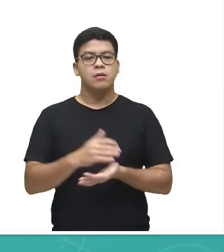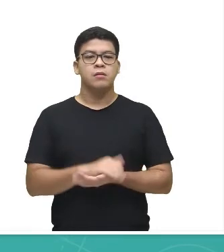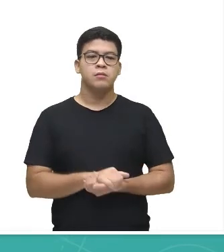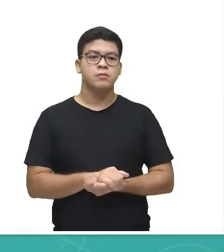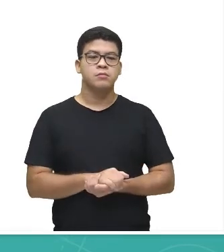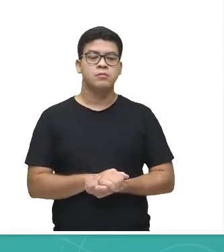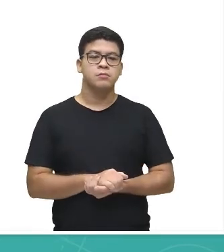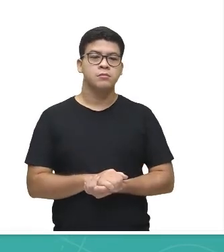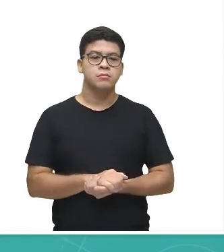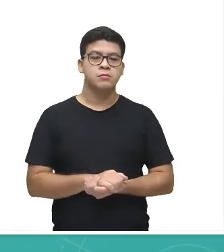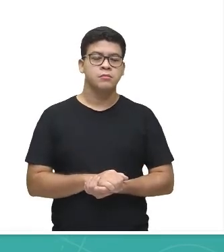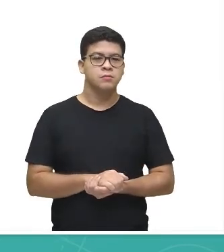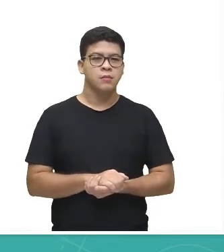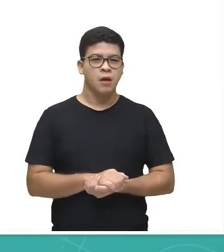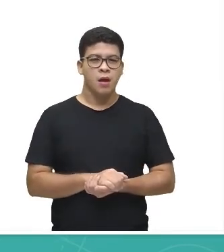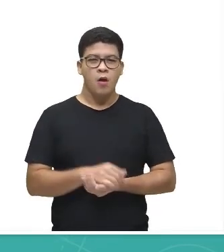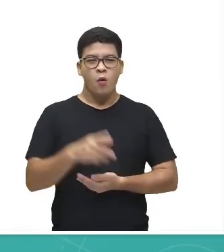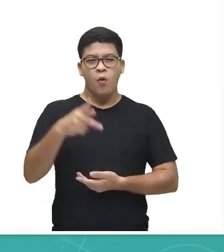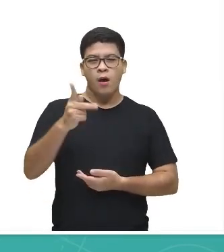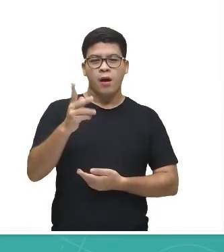O Kevin colocou